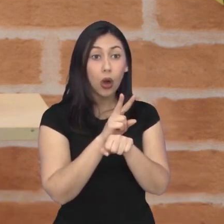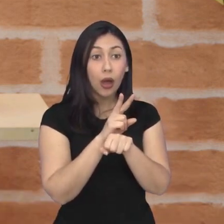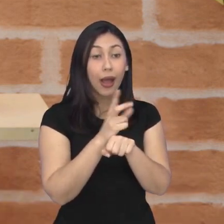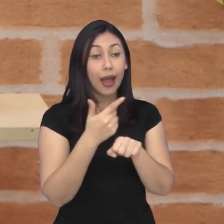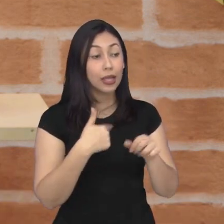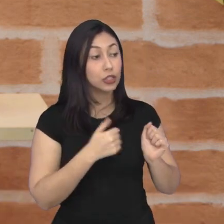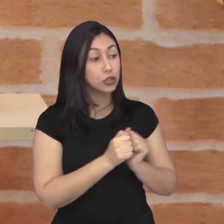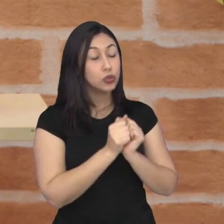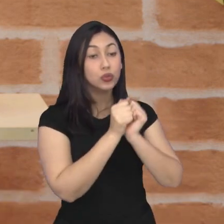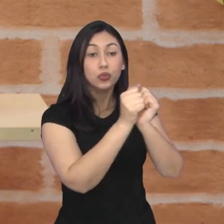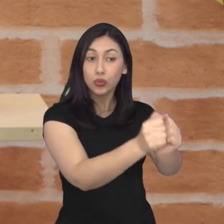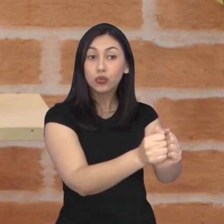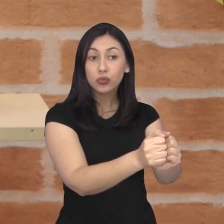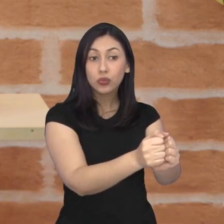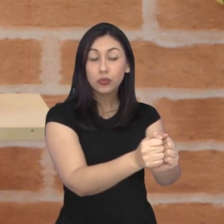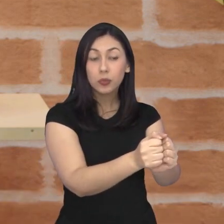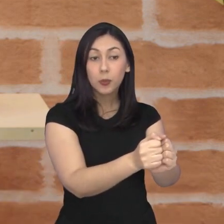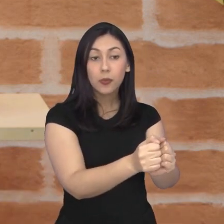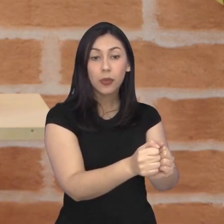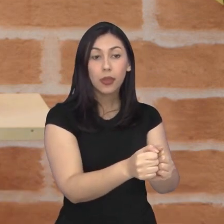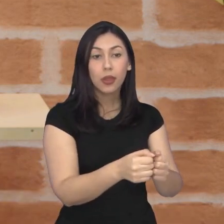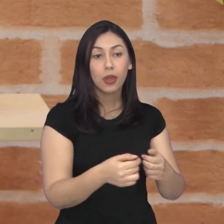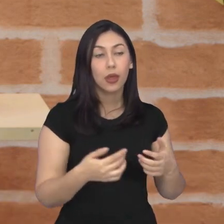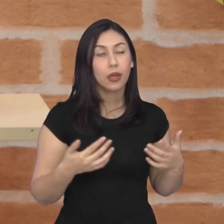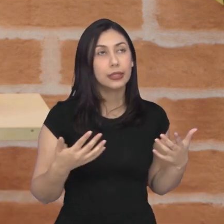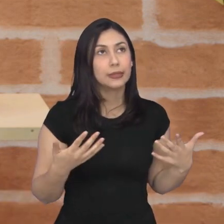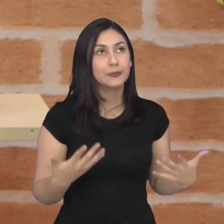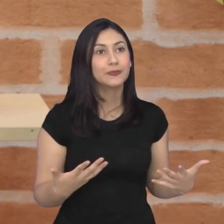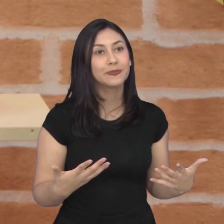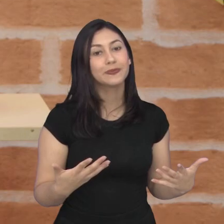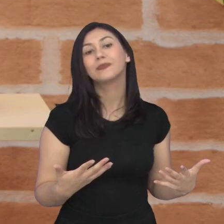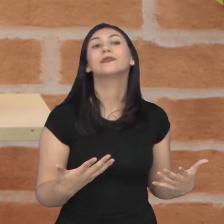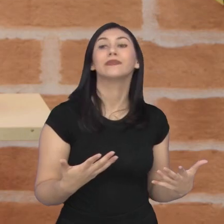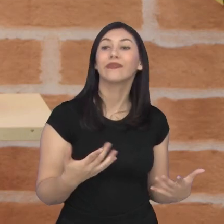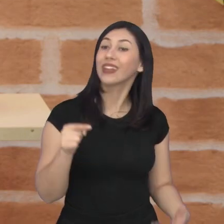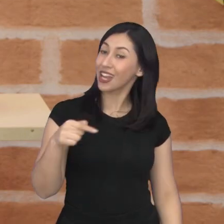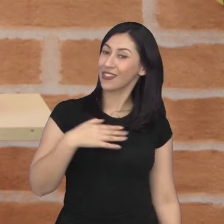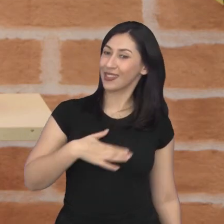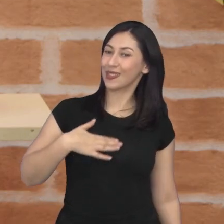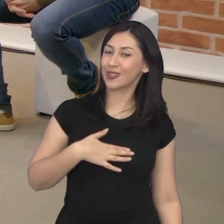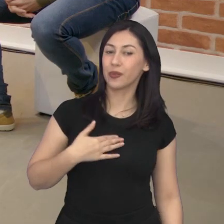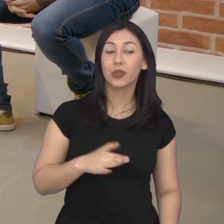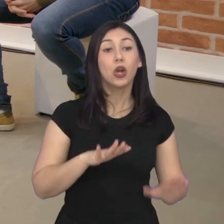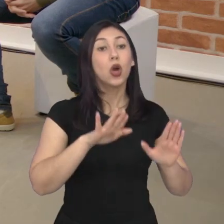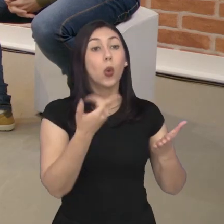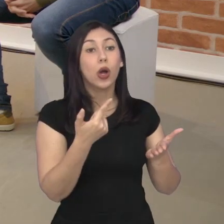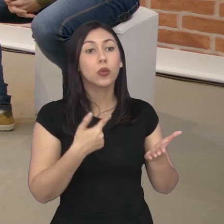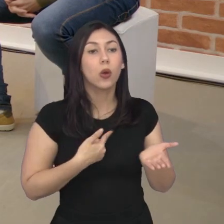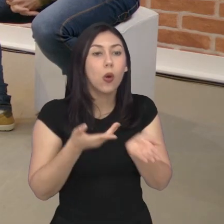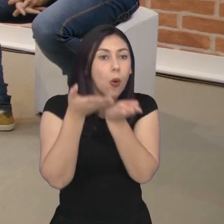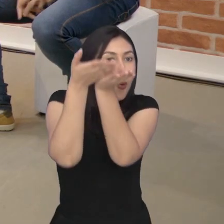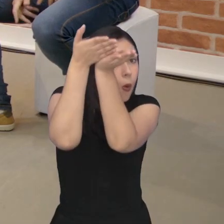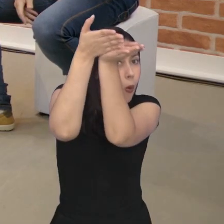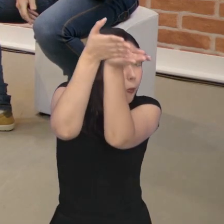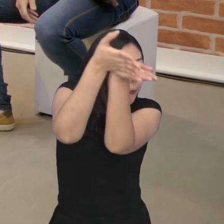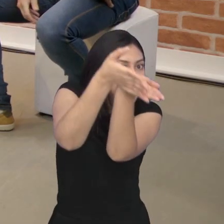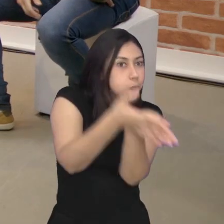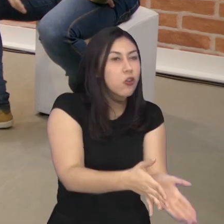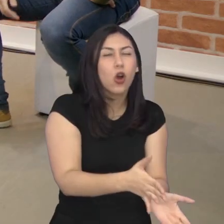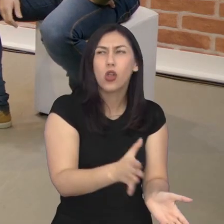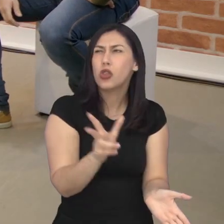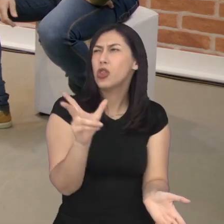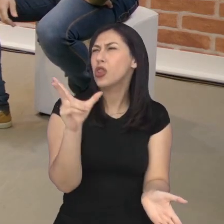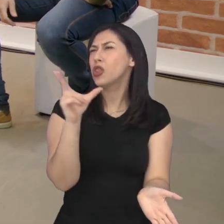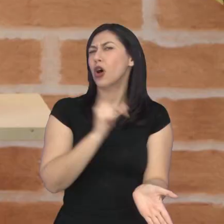acompanhar esse alemão. E Pegou gosto. Quando eu fui fazer a descida, eu